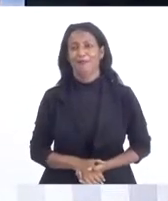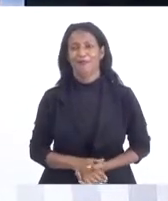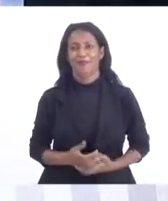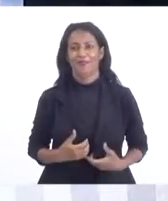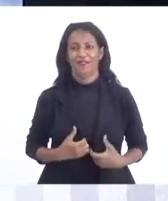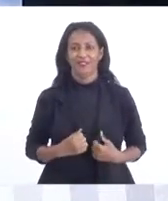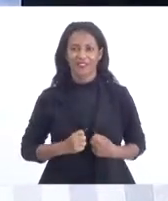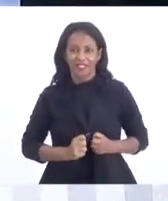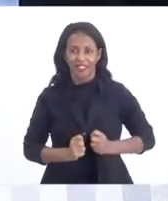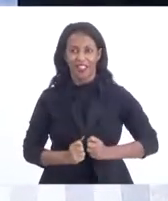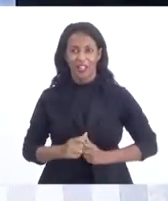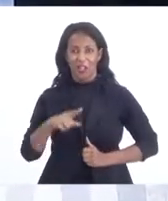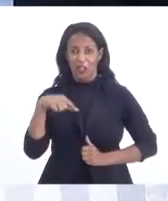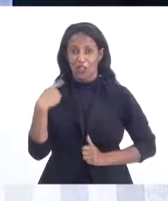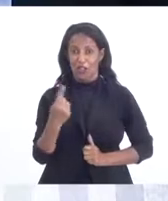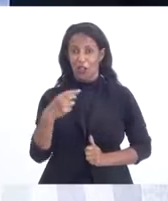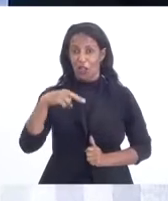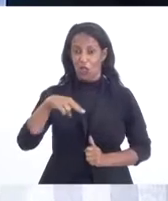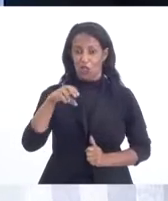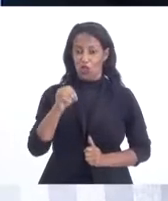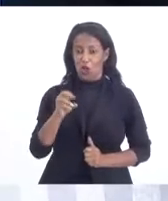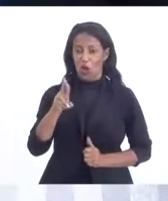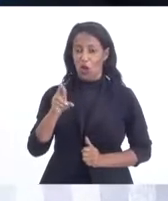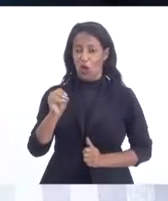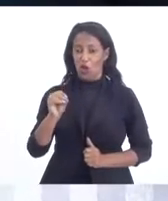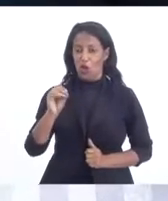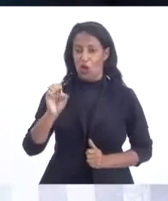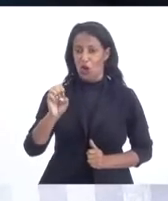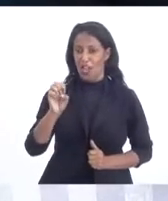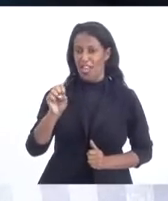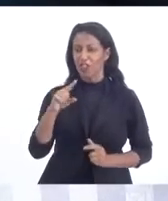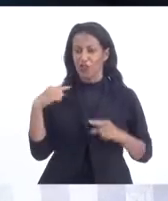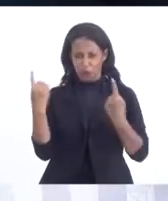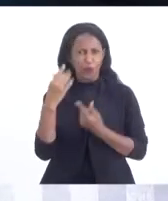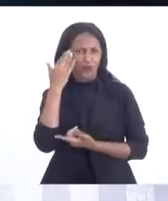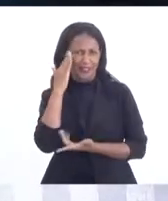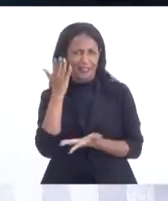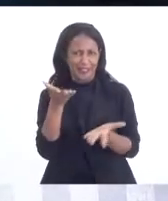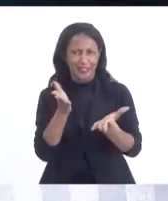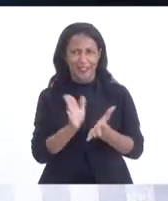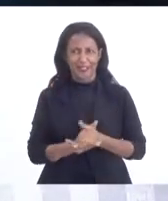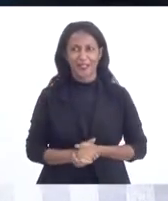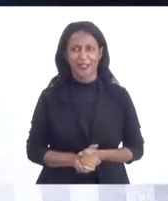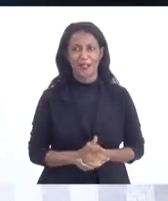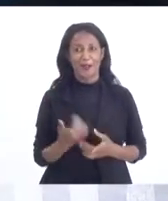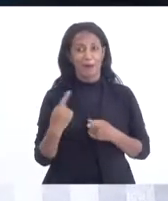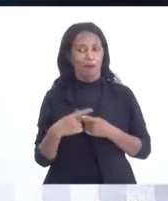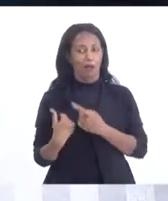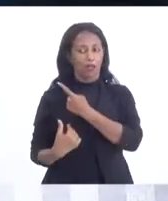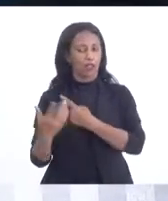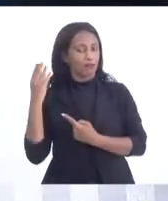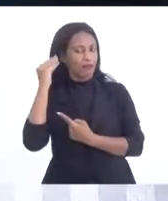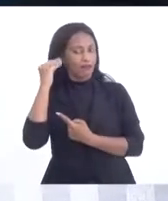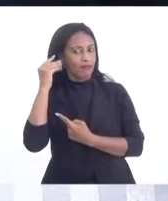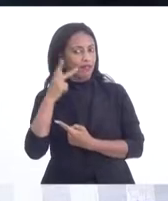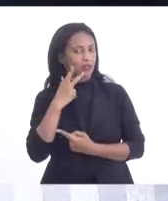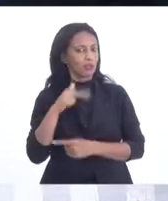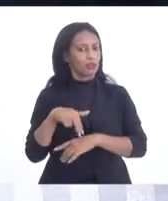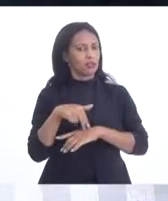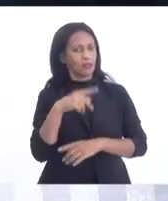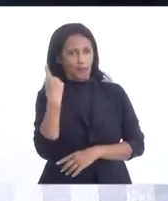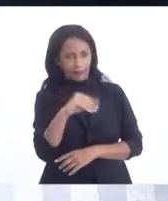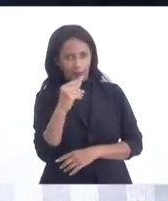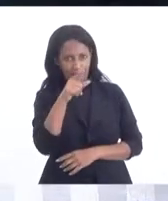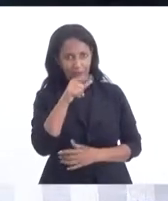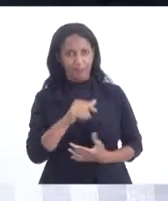Nós estamos no noroeste. Mas está tranquilo, todo mundo entendeu. Não, não, é porque senão já tinha prefeito aqui querendo levantar aqui para pegar